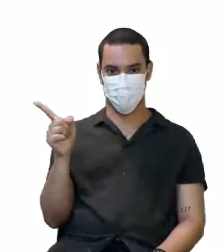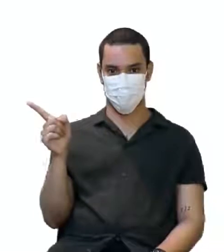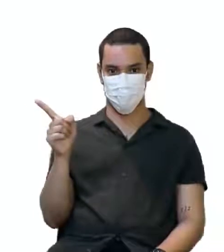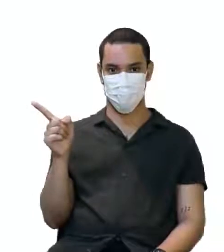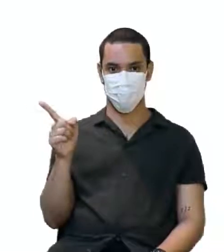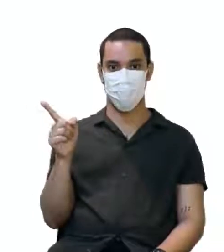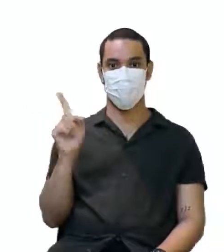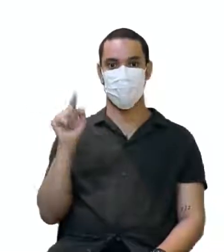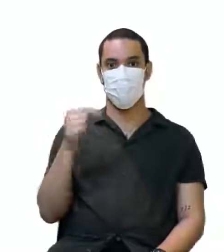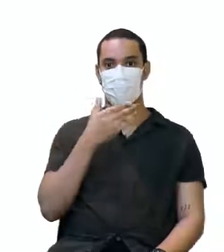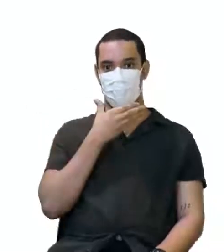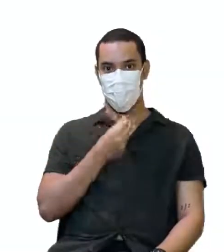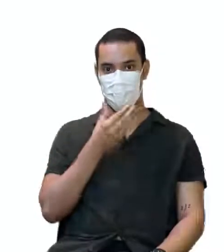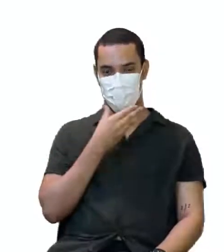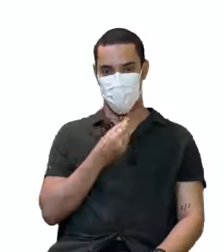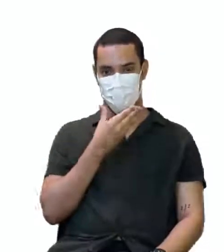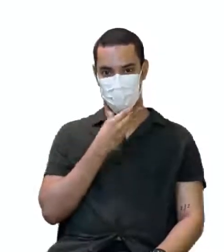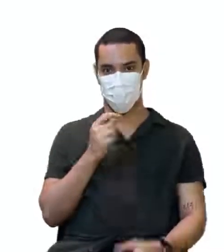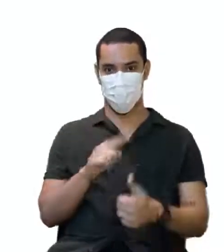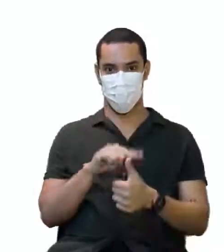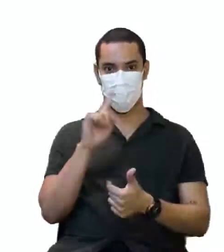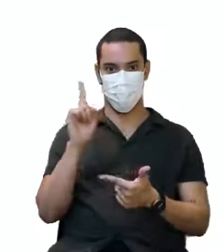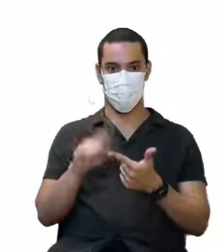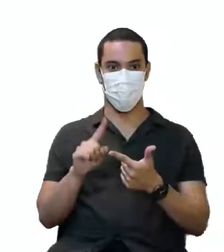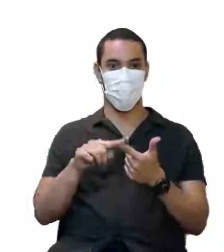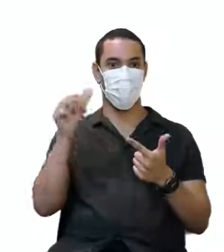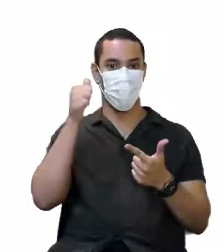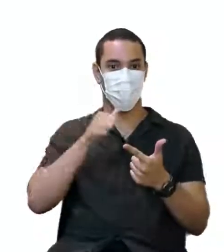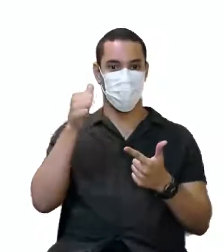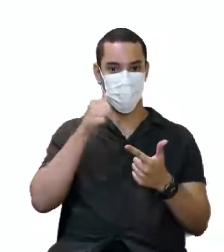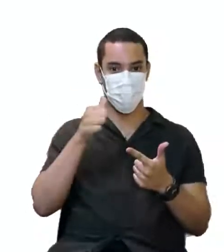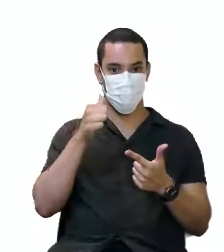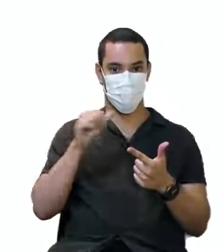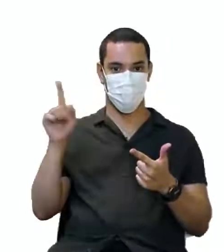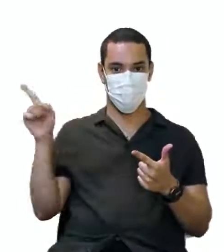é o macho e aí a gente tem a fêmea ali atrás.